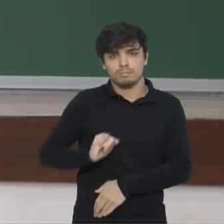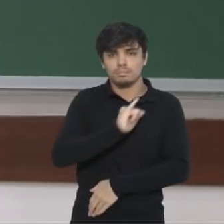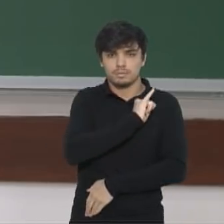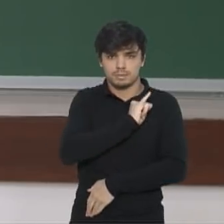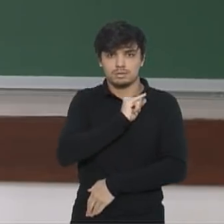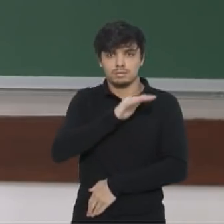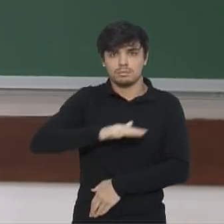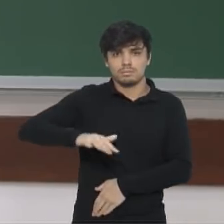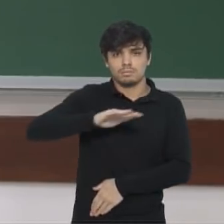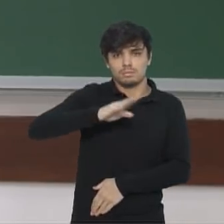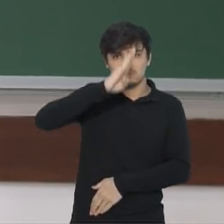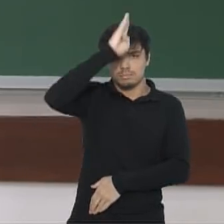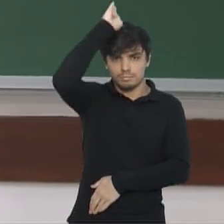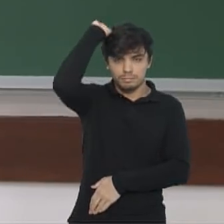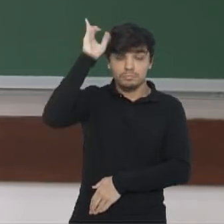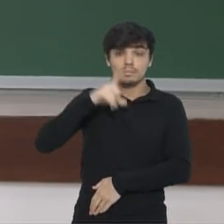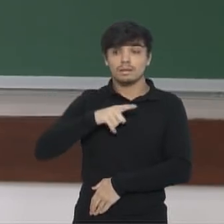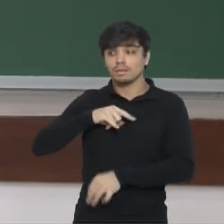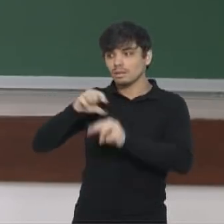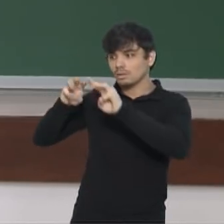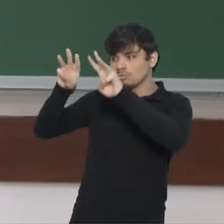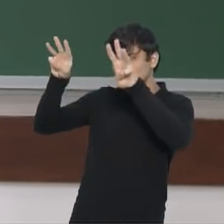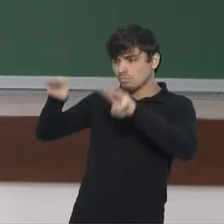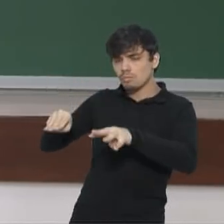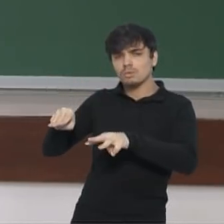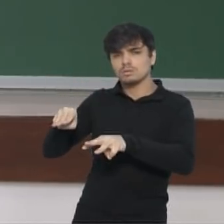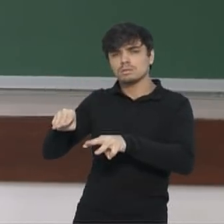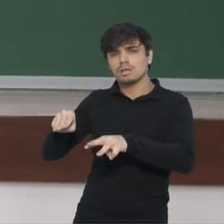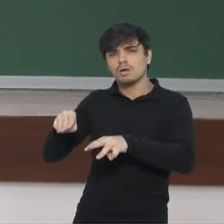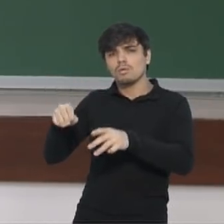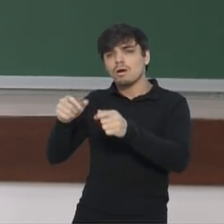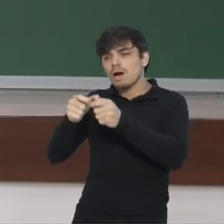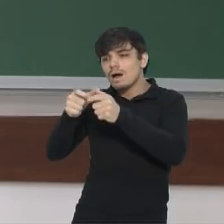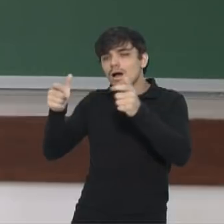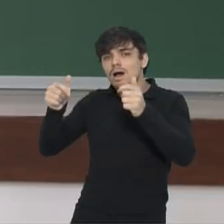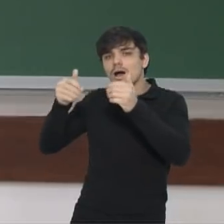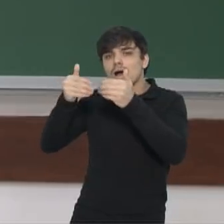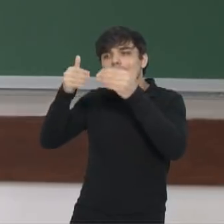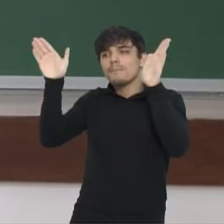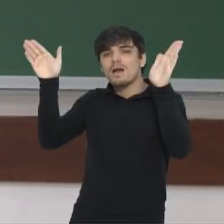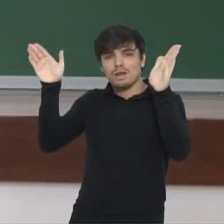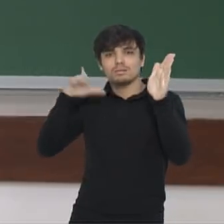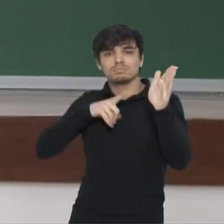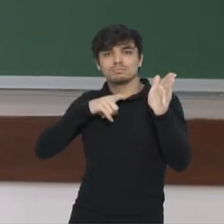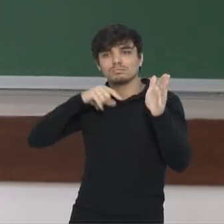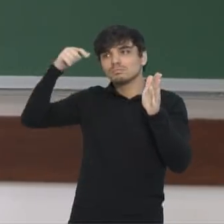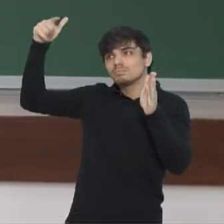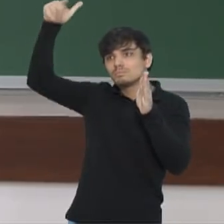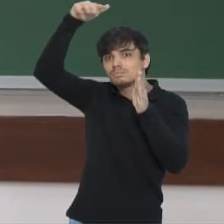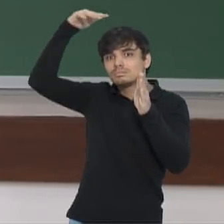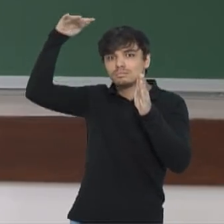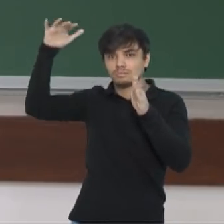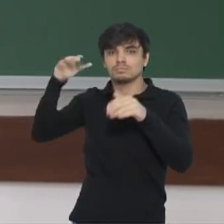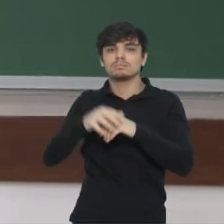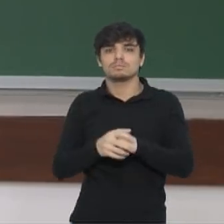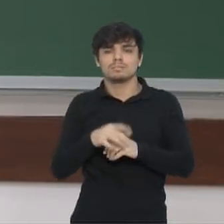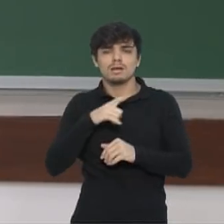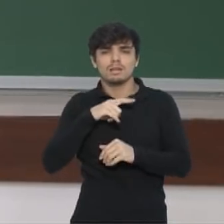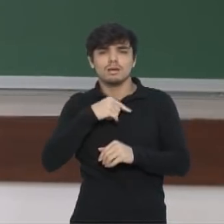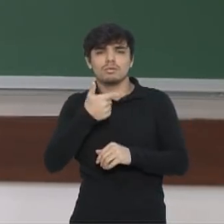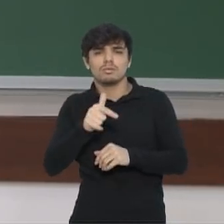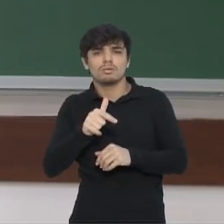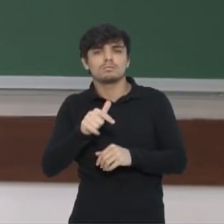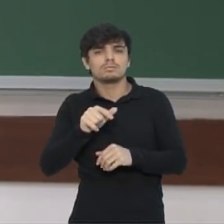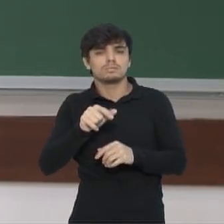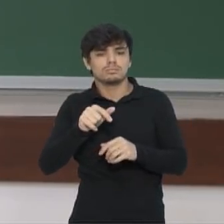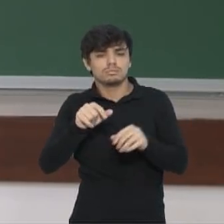Pompeia, vai ter um museu ao céu aberto. Inclusive, na internet existem vários sites que vocês podem consultar e